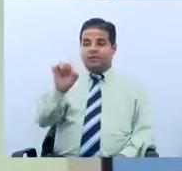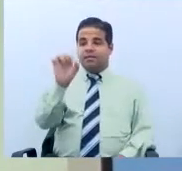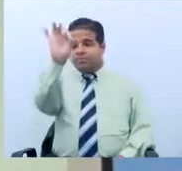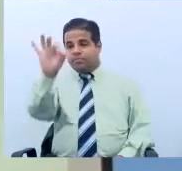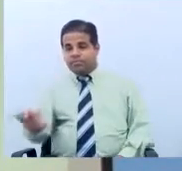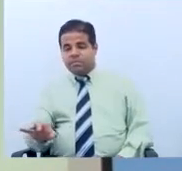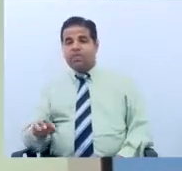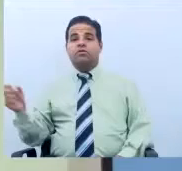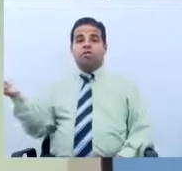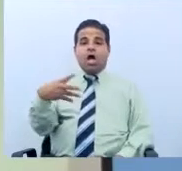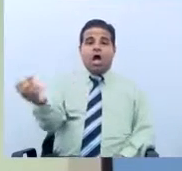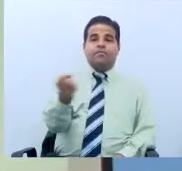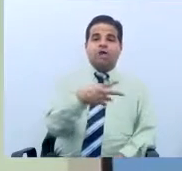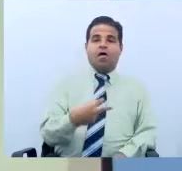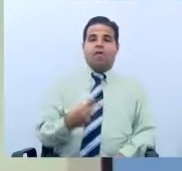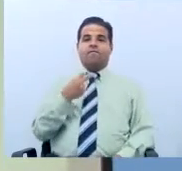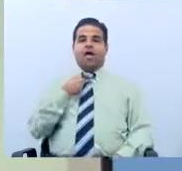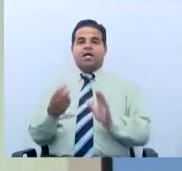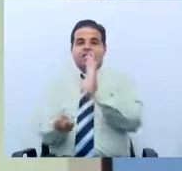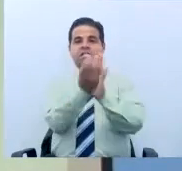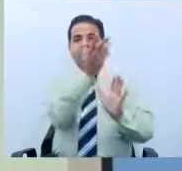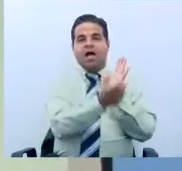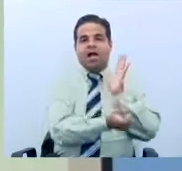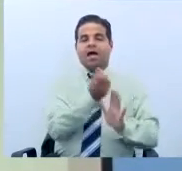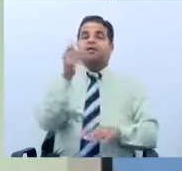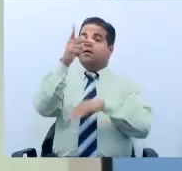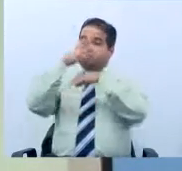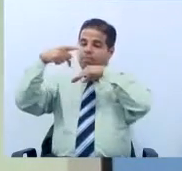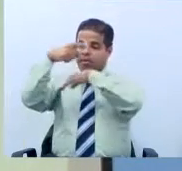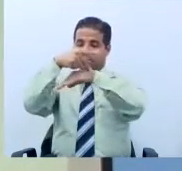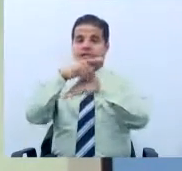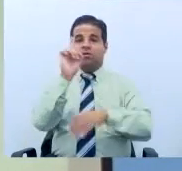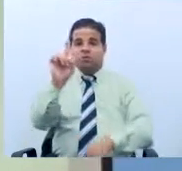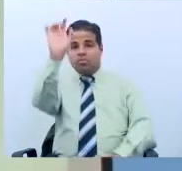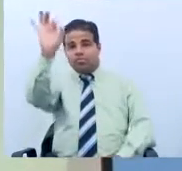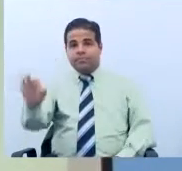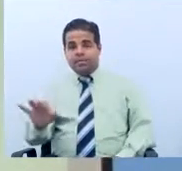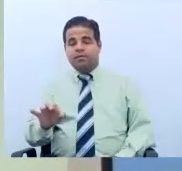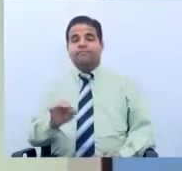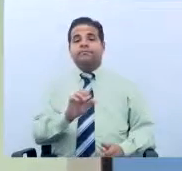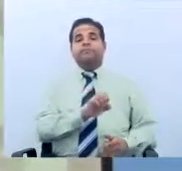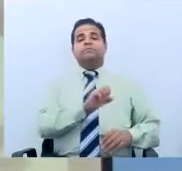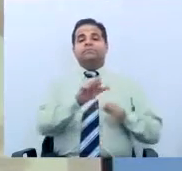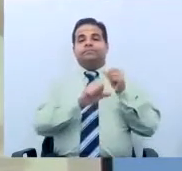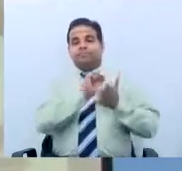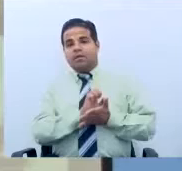70% das novas vagas geradas no país e 1% das exportações.